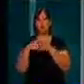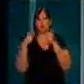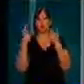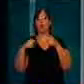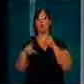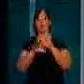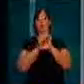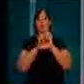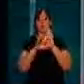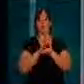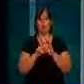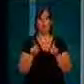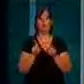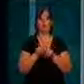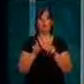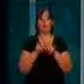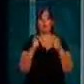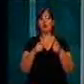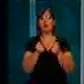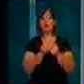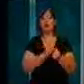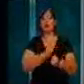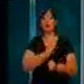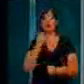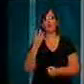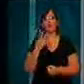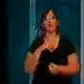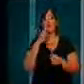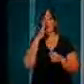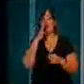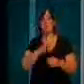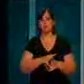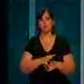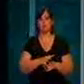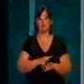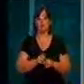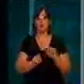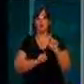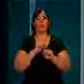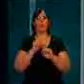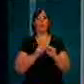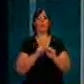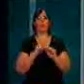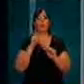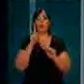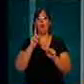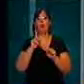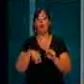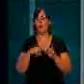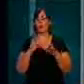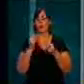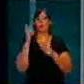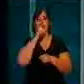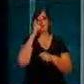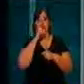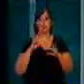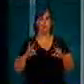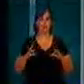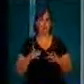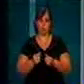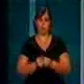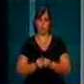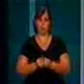campo fático, as afirmações feitas na inicial são uma deslavada mentira. As